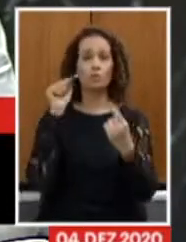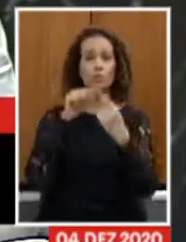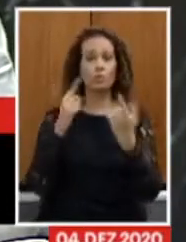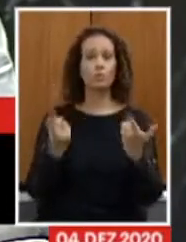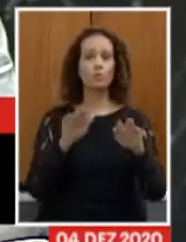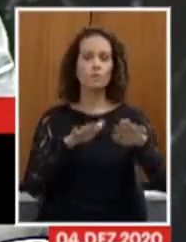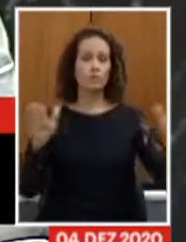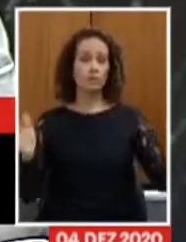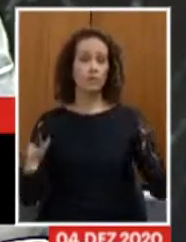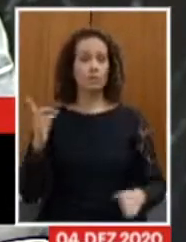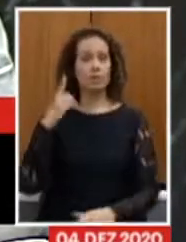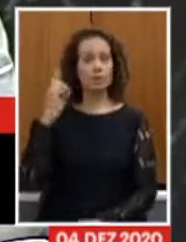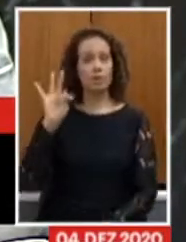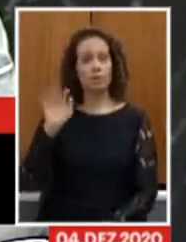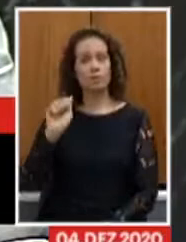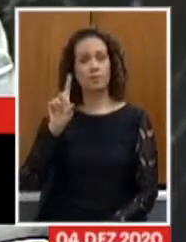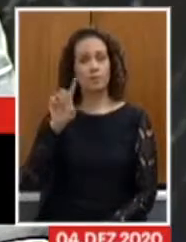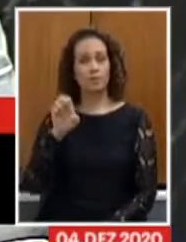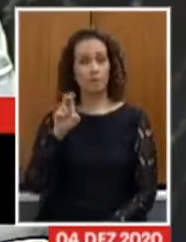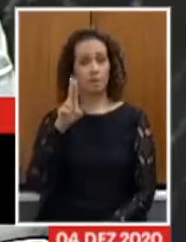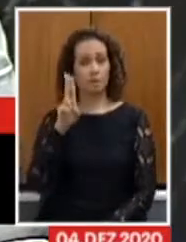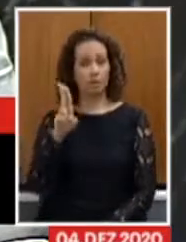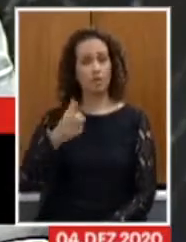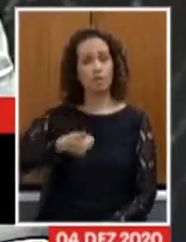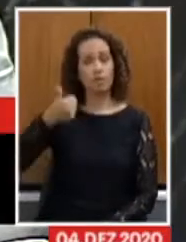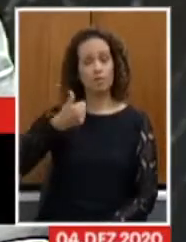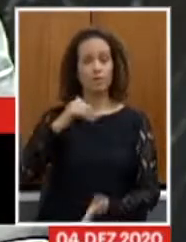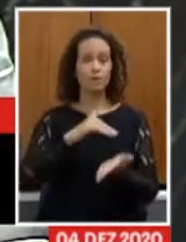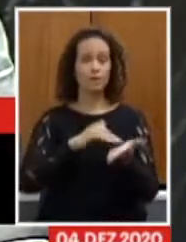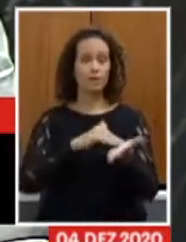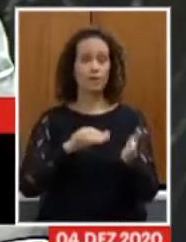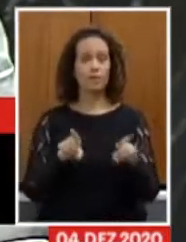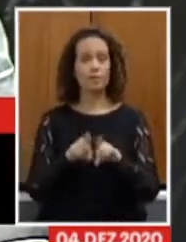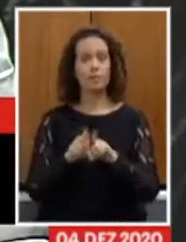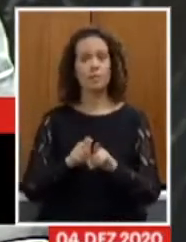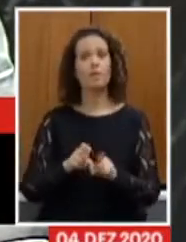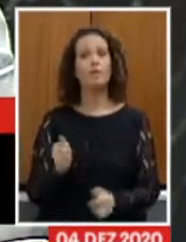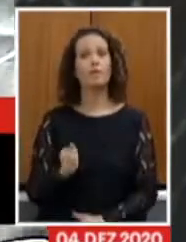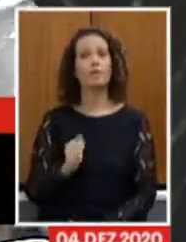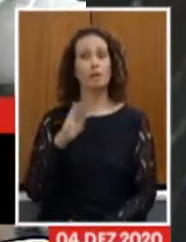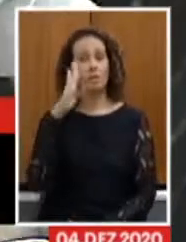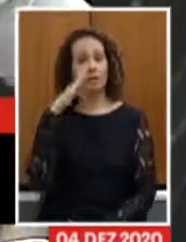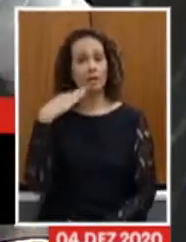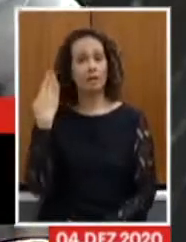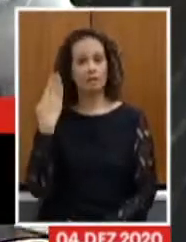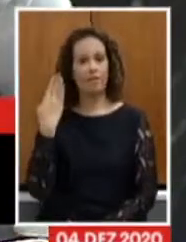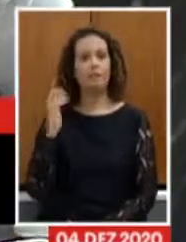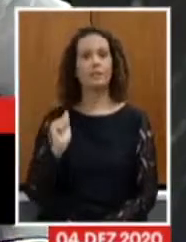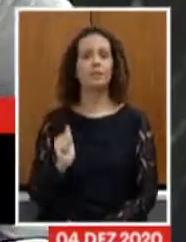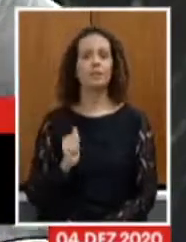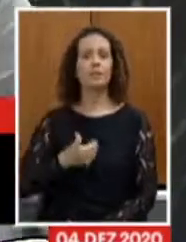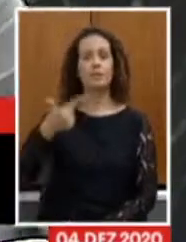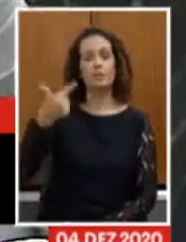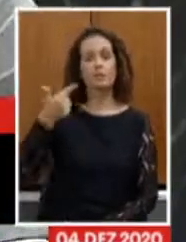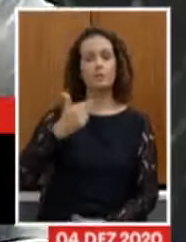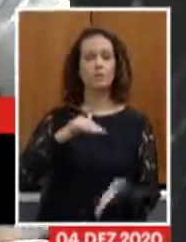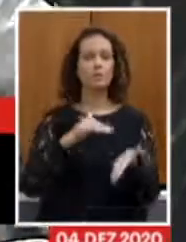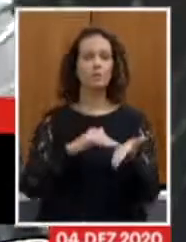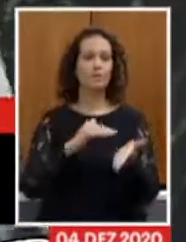a mesa o deputado Tadeu Martins Leite, primeiro secretário, e a deputada Beatriz Cerqueira para exercer a função de segunda